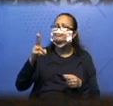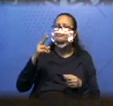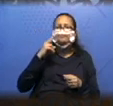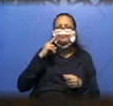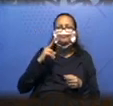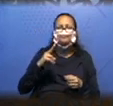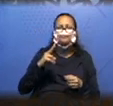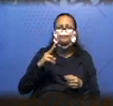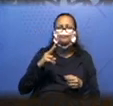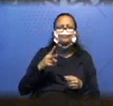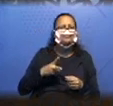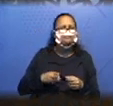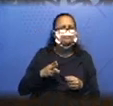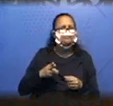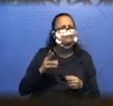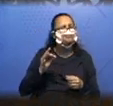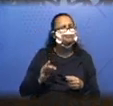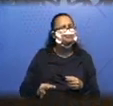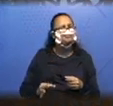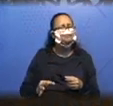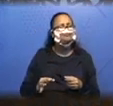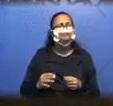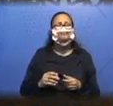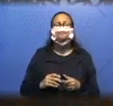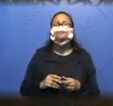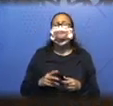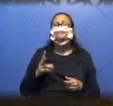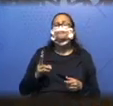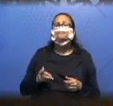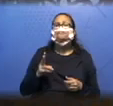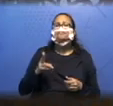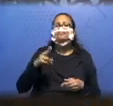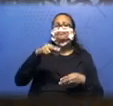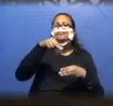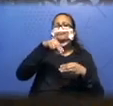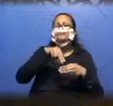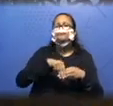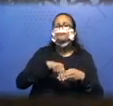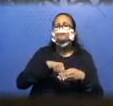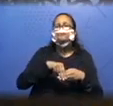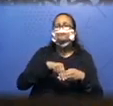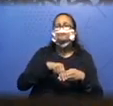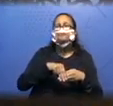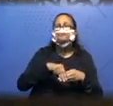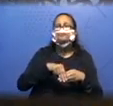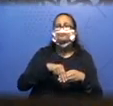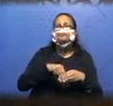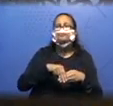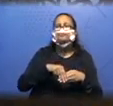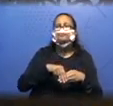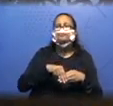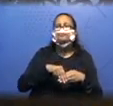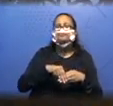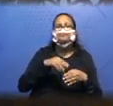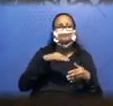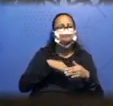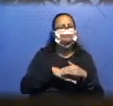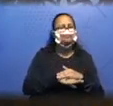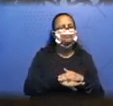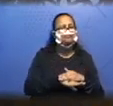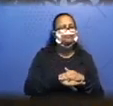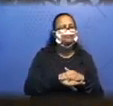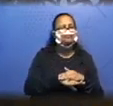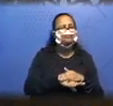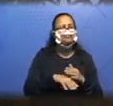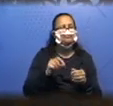e nem aqui dentro. Olha a tesourinha. Vocês vão recortar esse anexo,